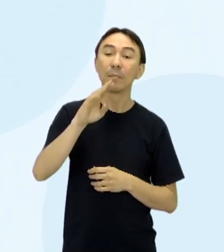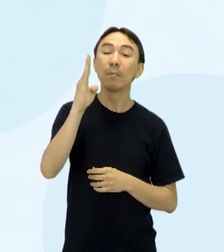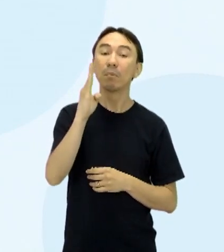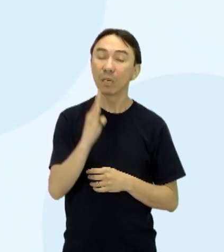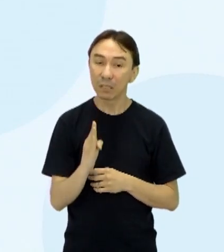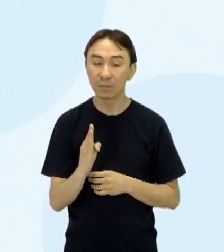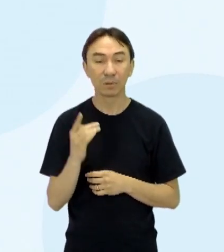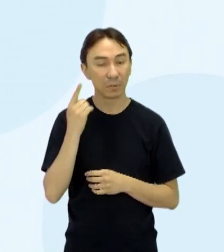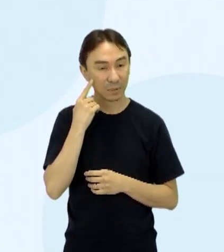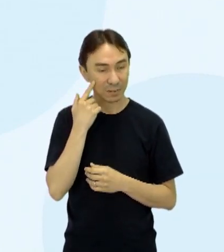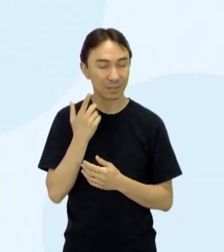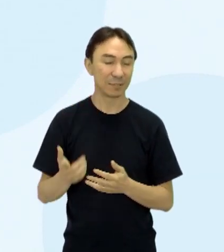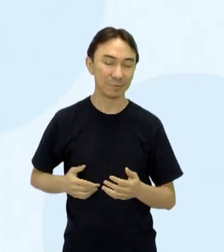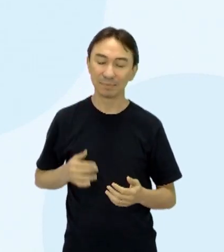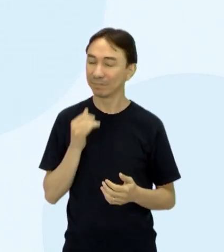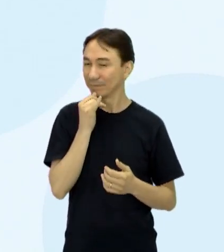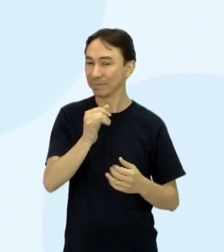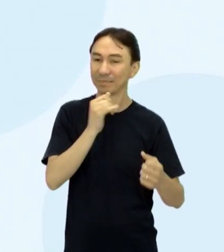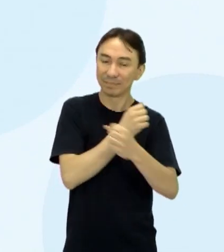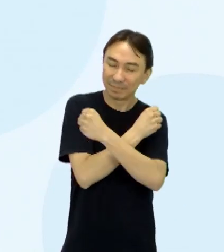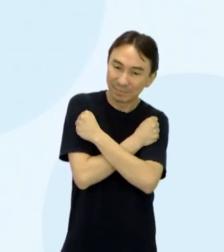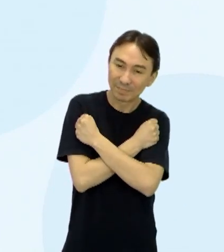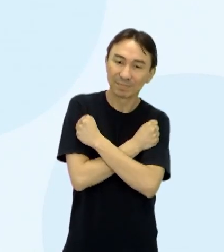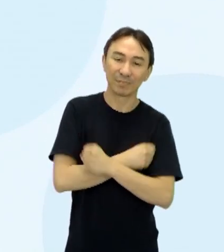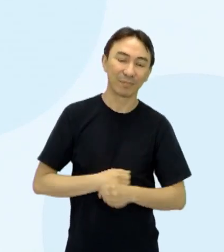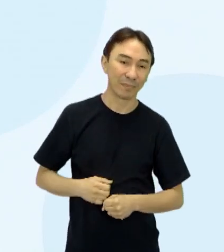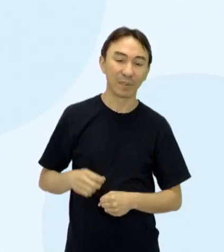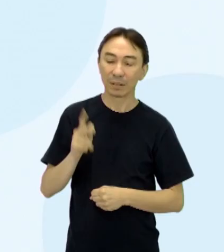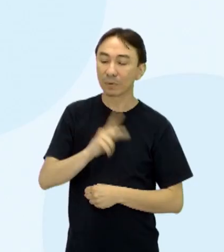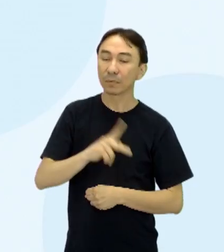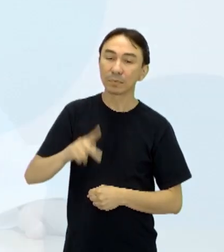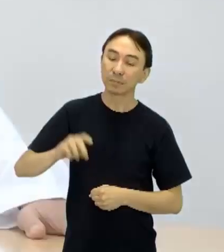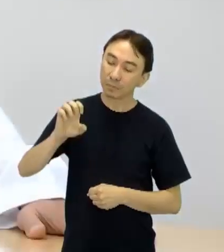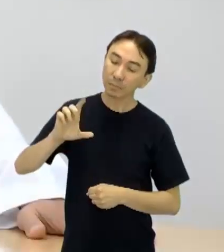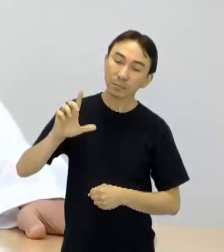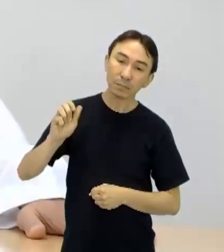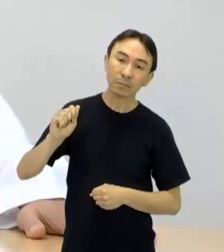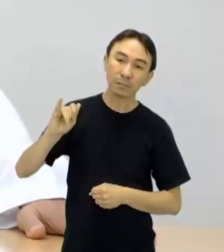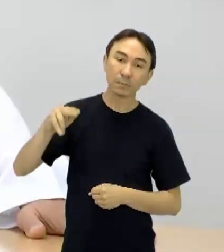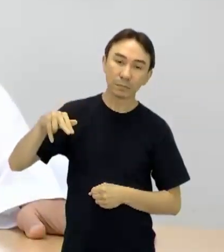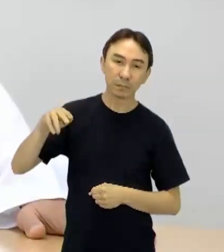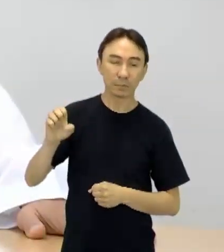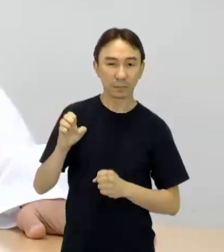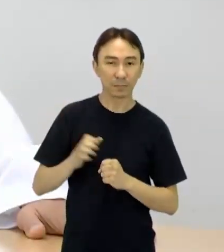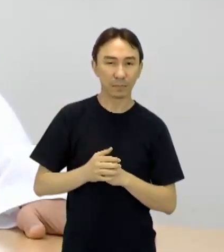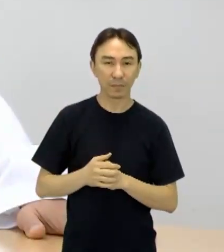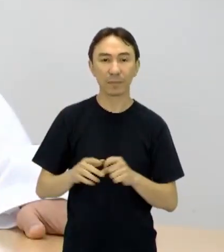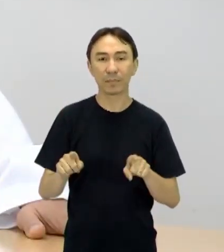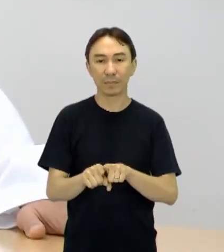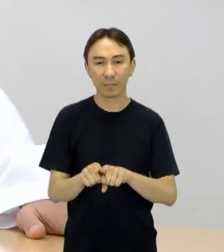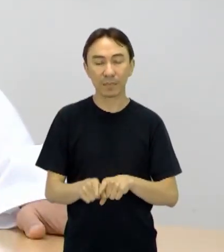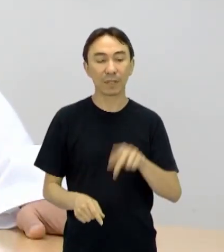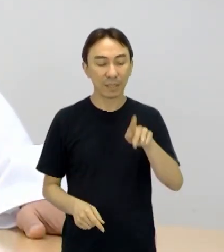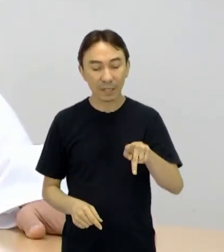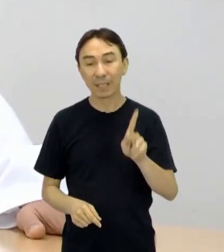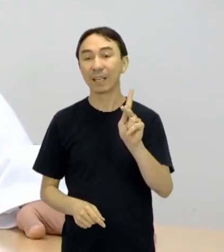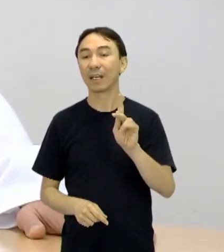dia aí pra galera. Um abraço aí pro pessoal. Professora Elaine está presente aqui também. A professora